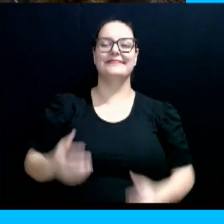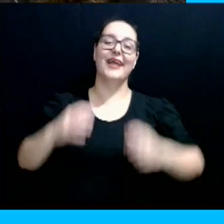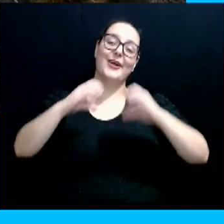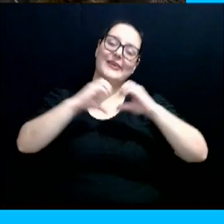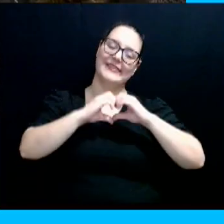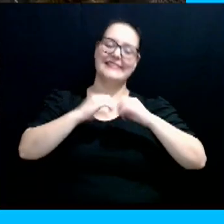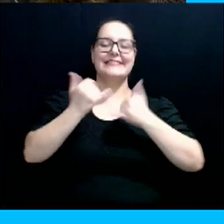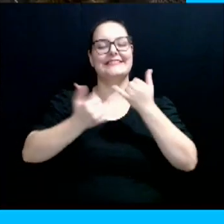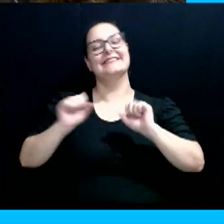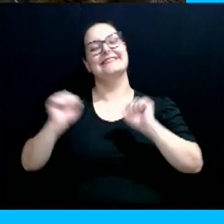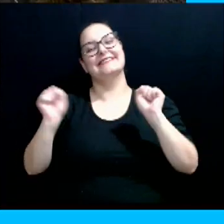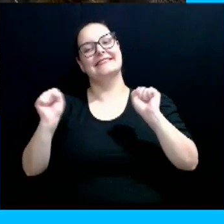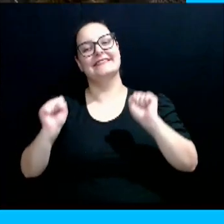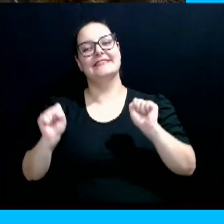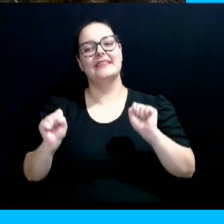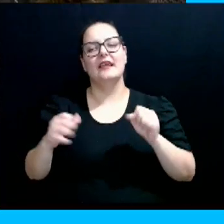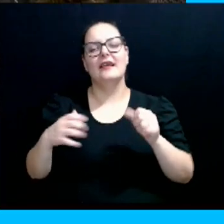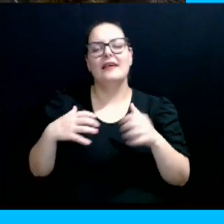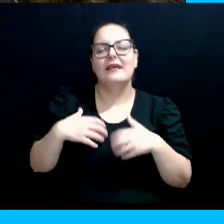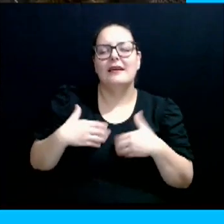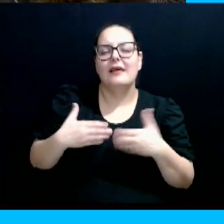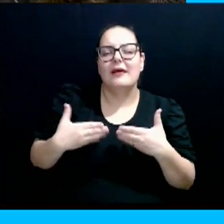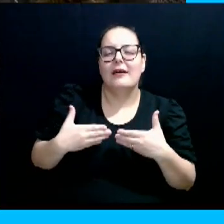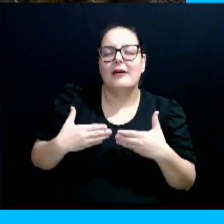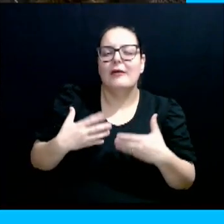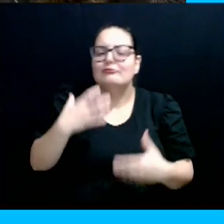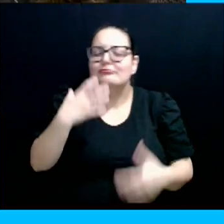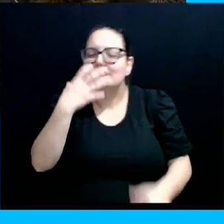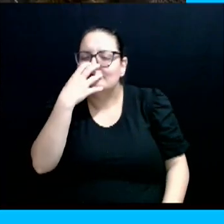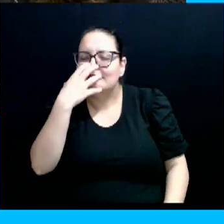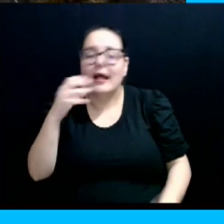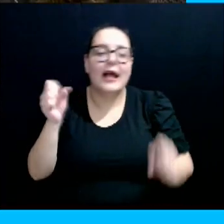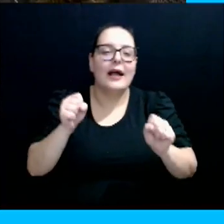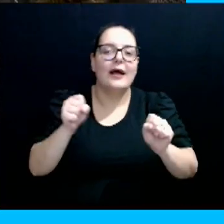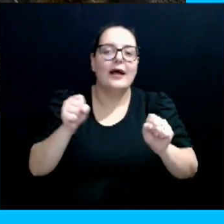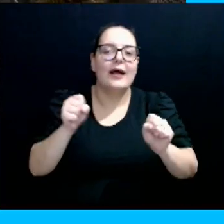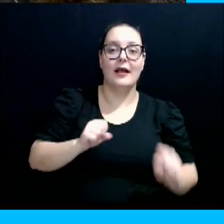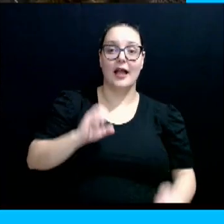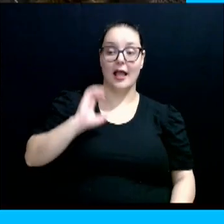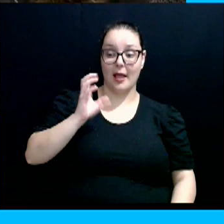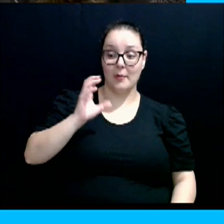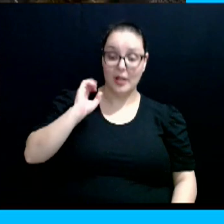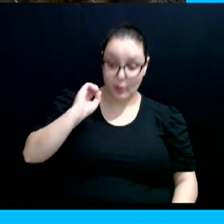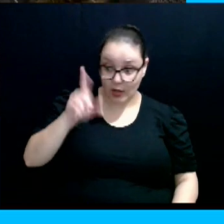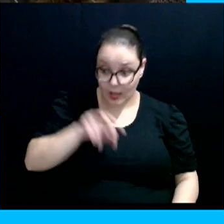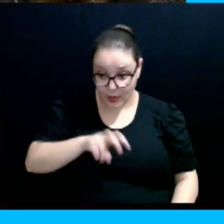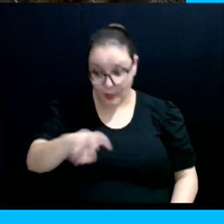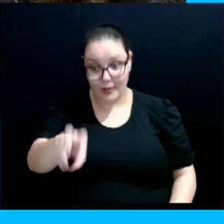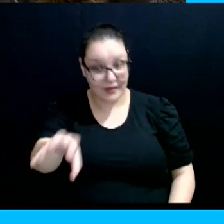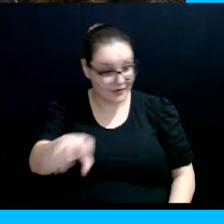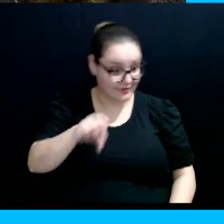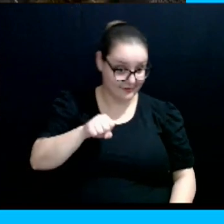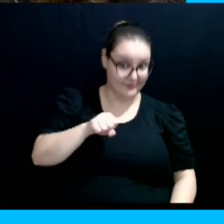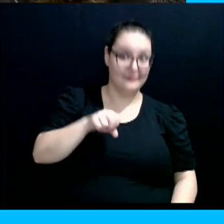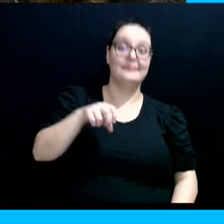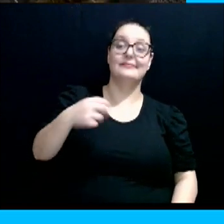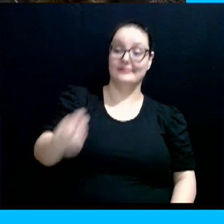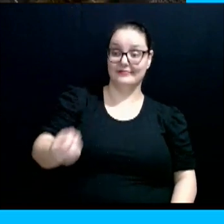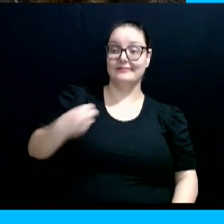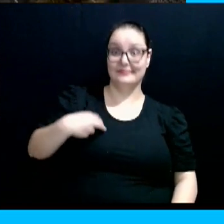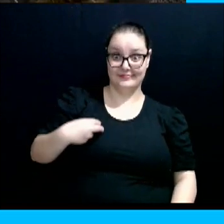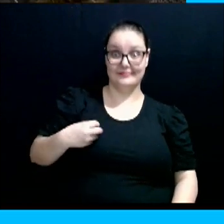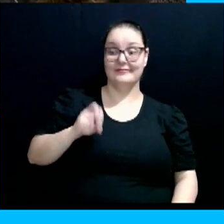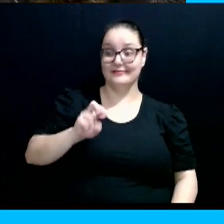jeitinho levemente canino. Ele adora buscar e trazer a bolinha sem parar. Mas atenção! Ele é